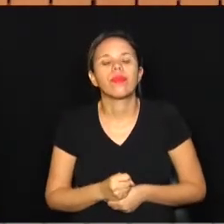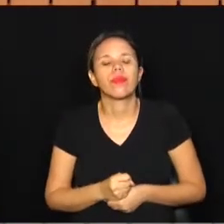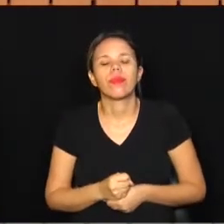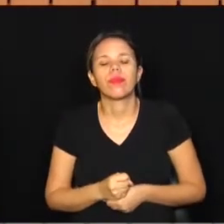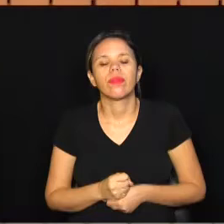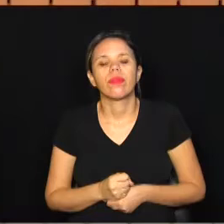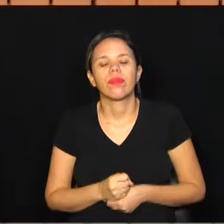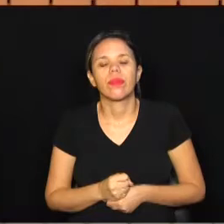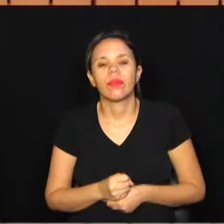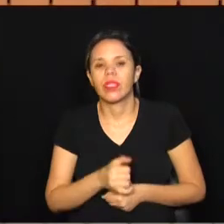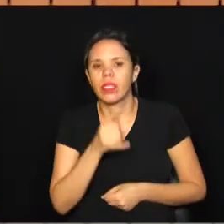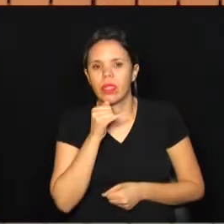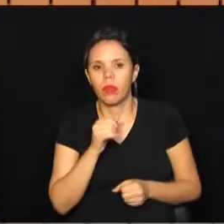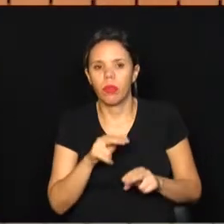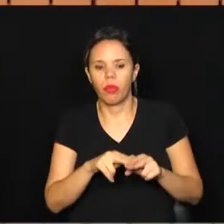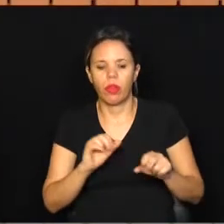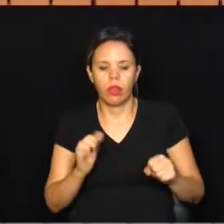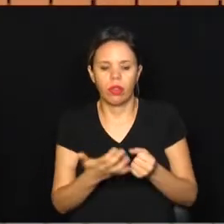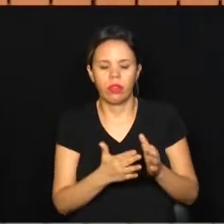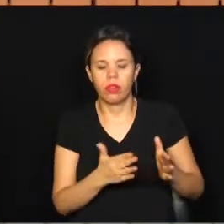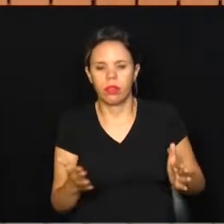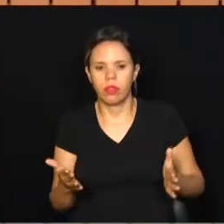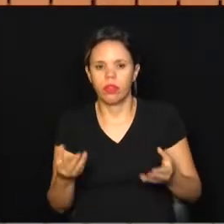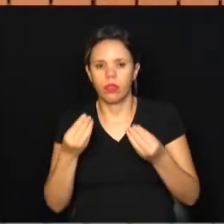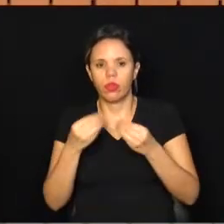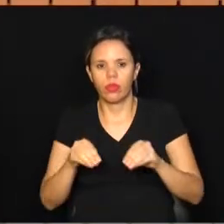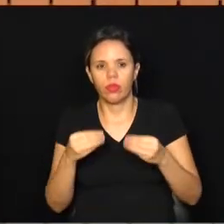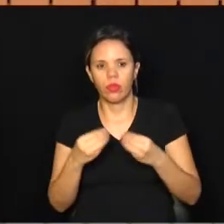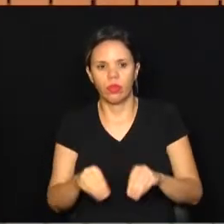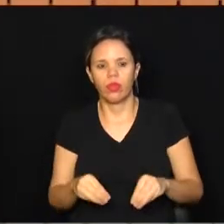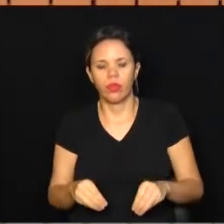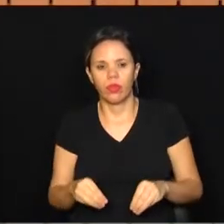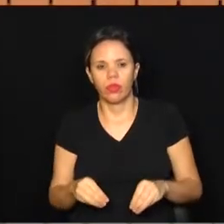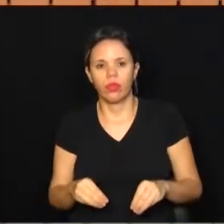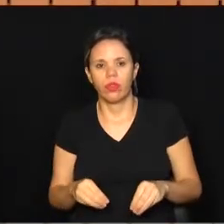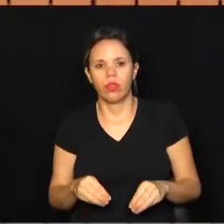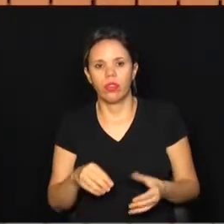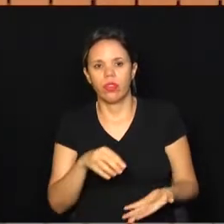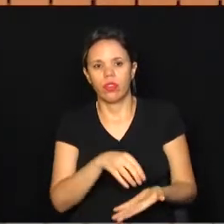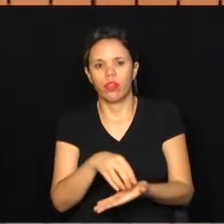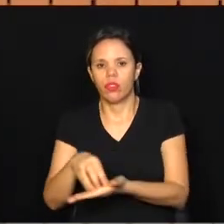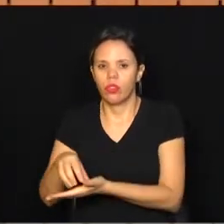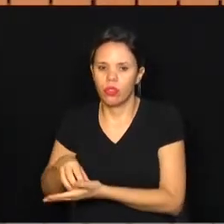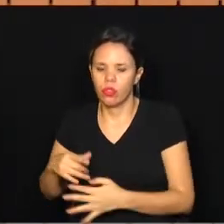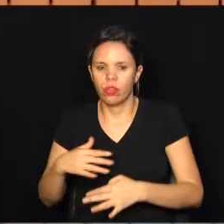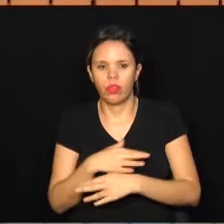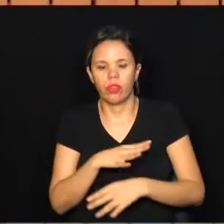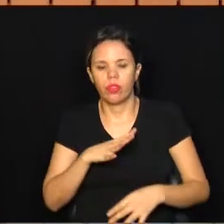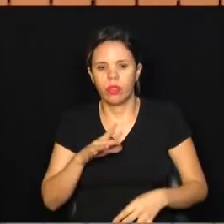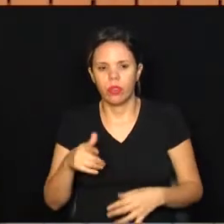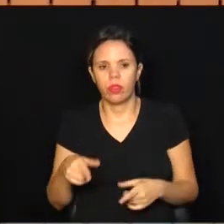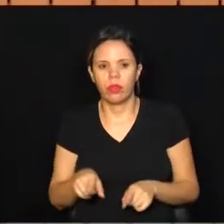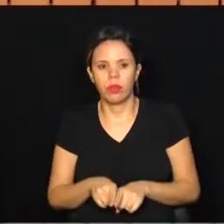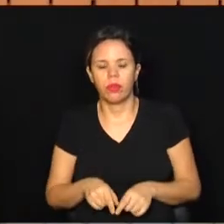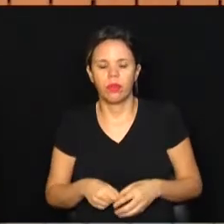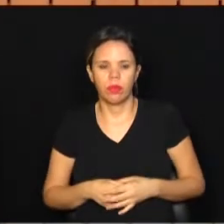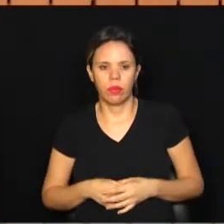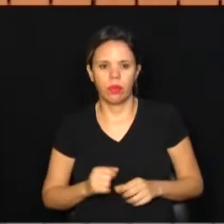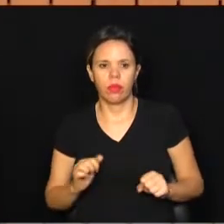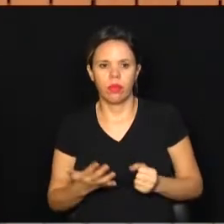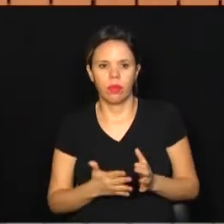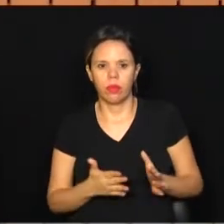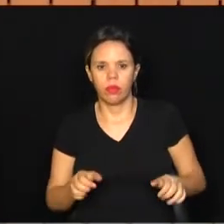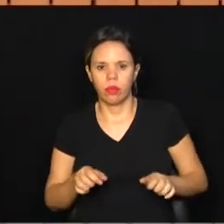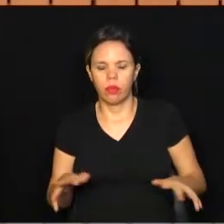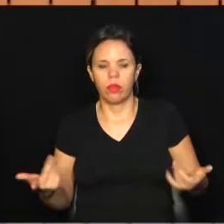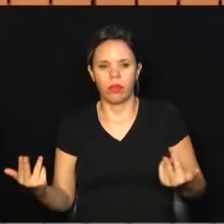a situação da pandemia, atingiu mais fortemente os grandes centros urbanos, e considerando que pandemias